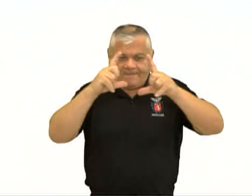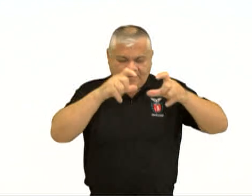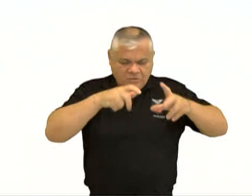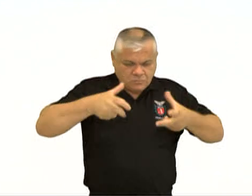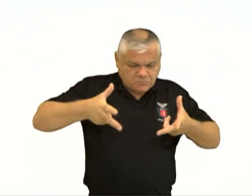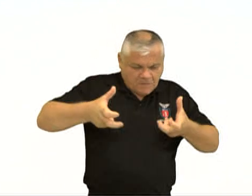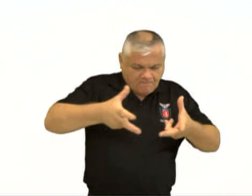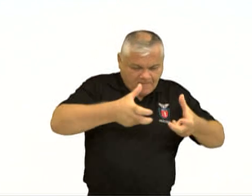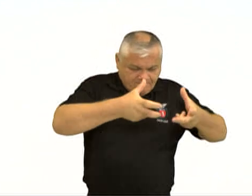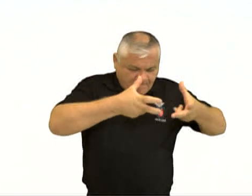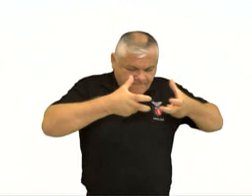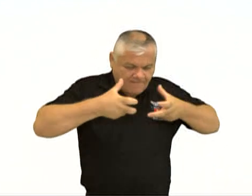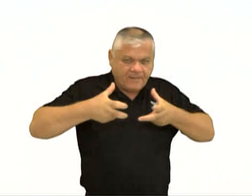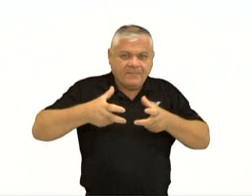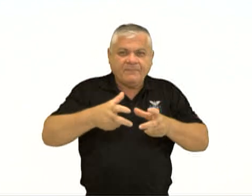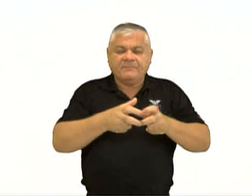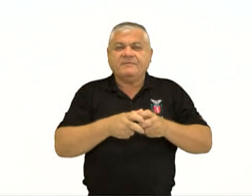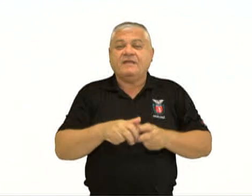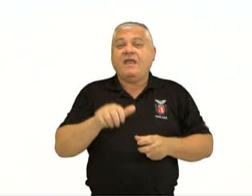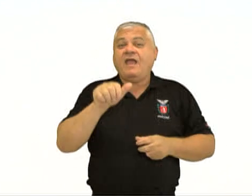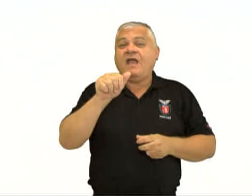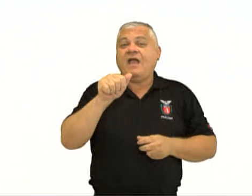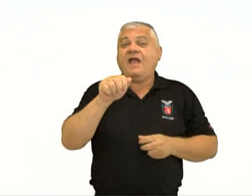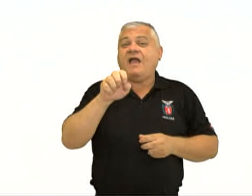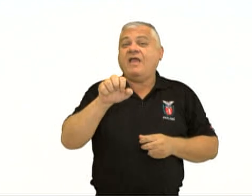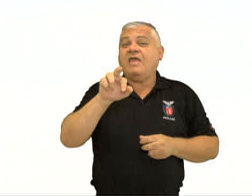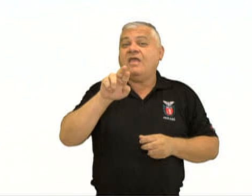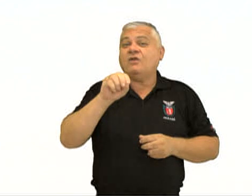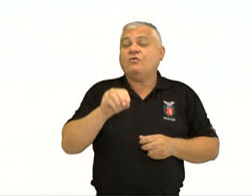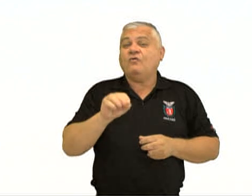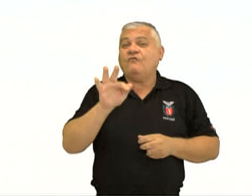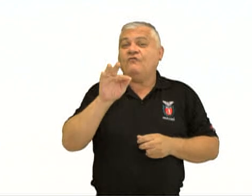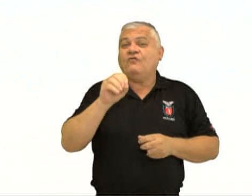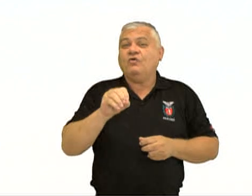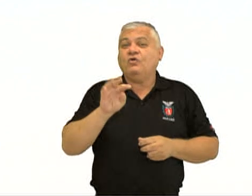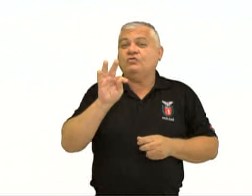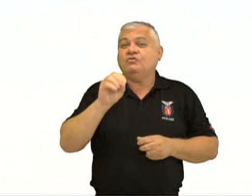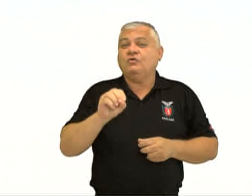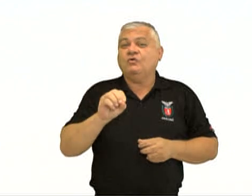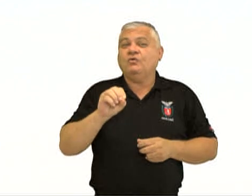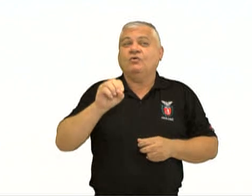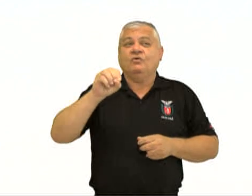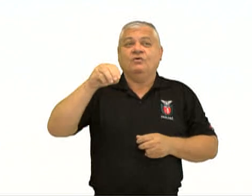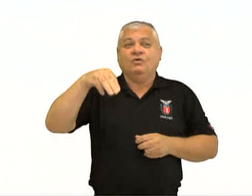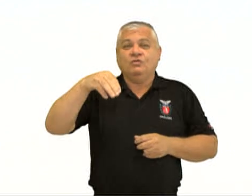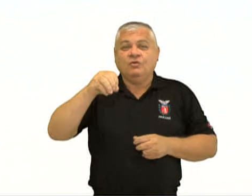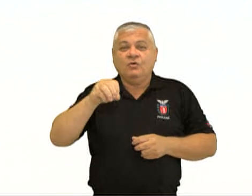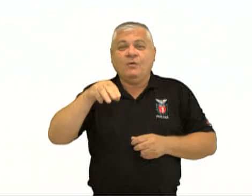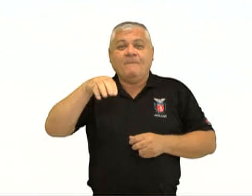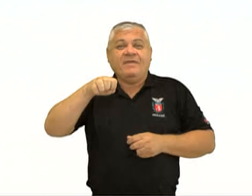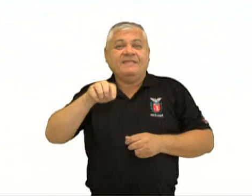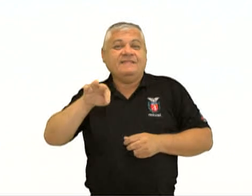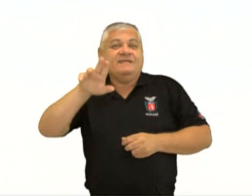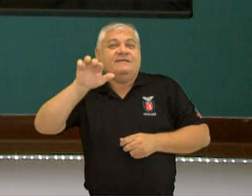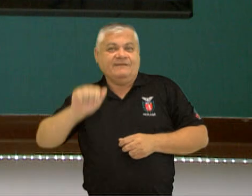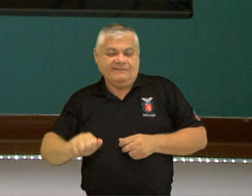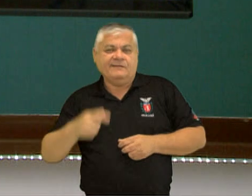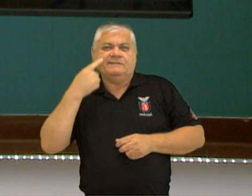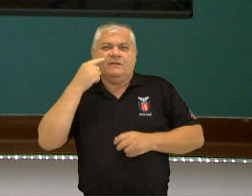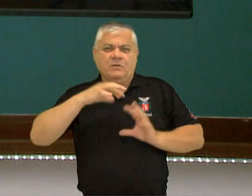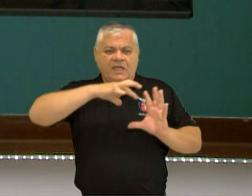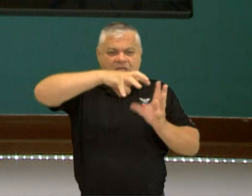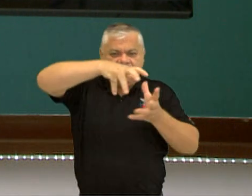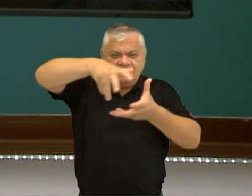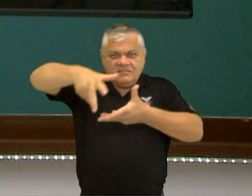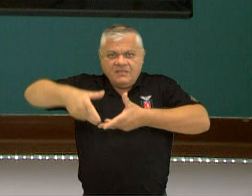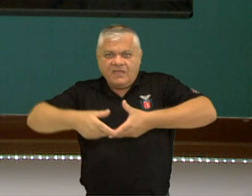terrestre, dá-se o nome de aerofotogrametria. Então, quando nós estamos realizando imagens da superfície terrestre por meio